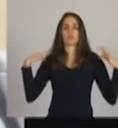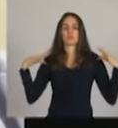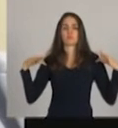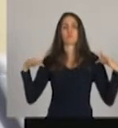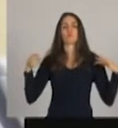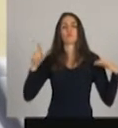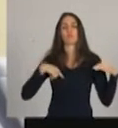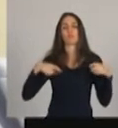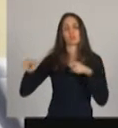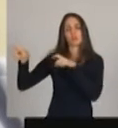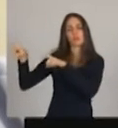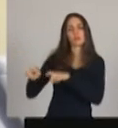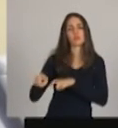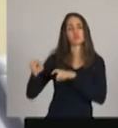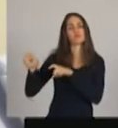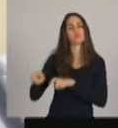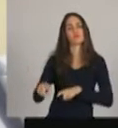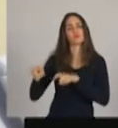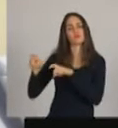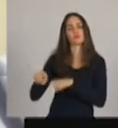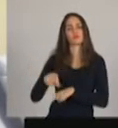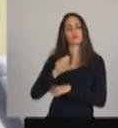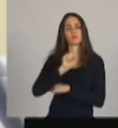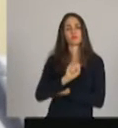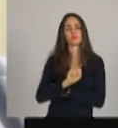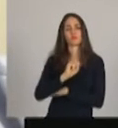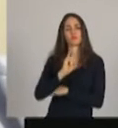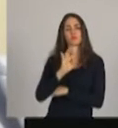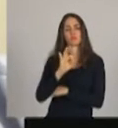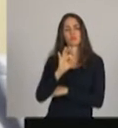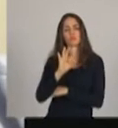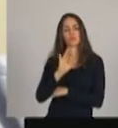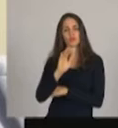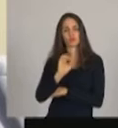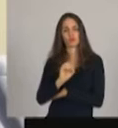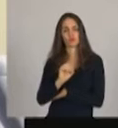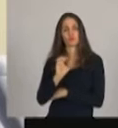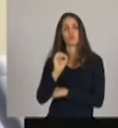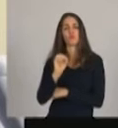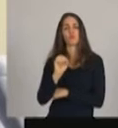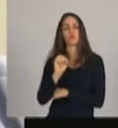o sítio Ouro Velho. Eu estive lá na semana passada acompanhado do